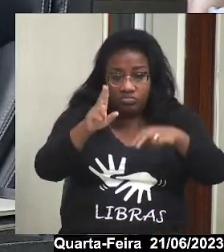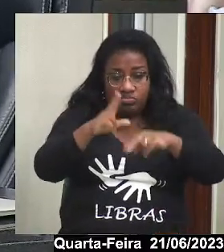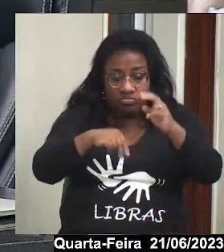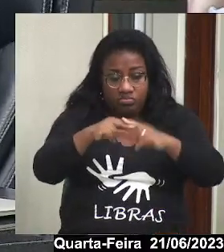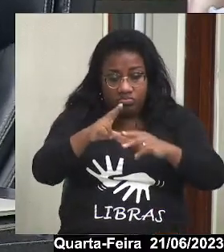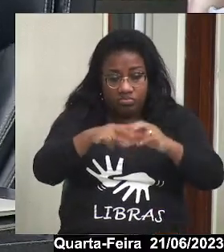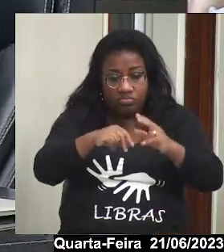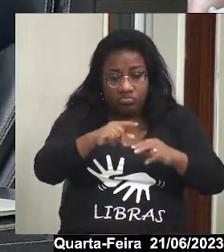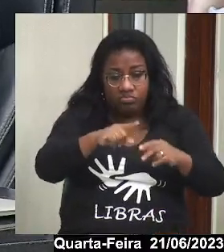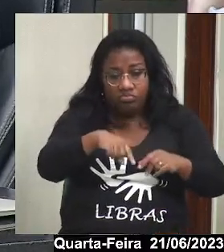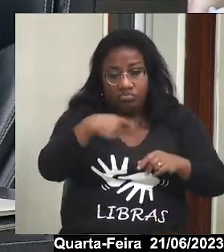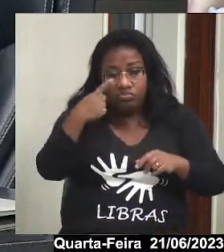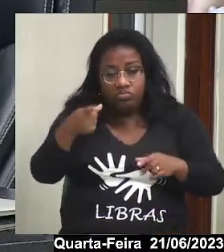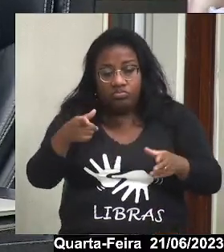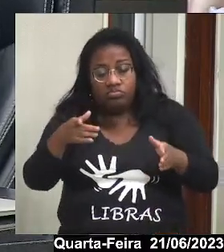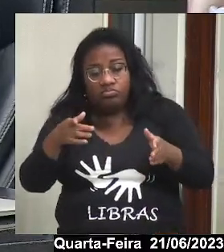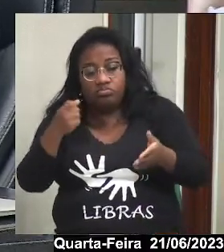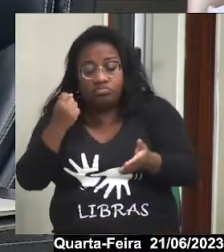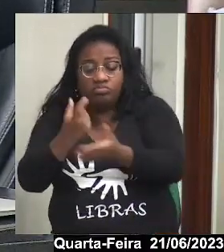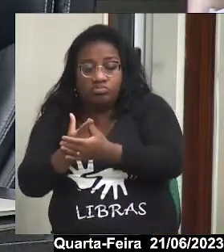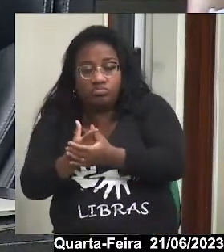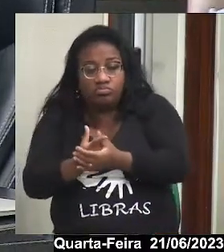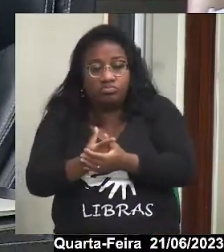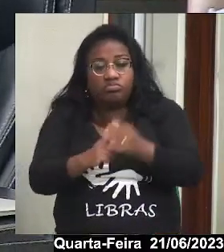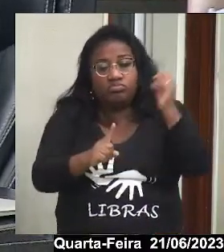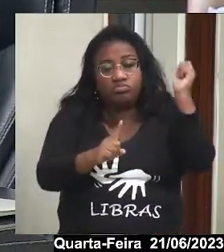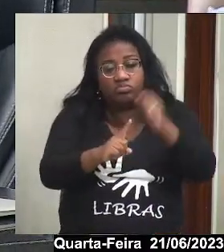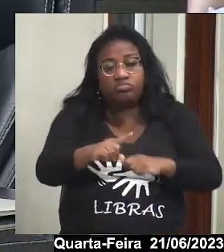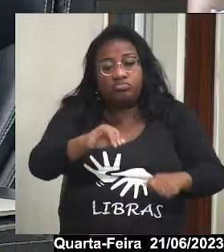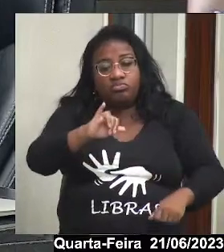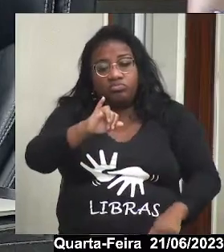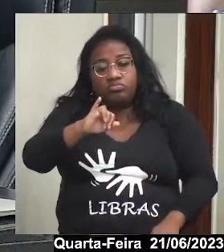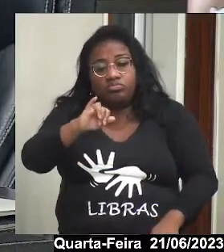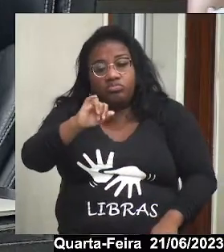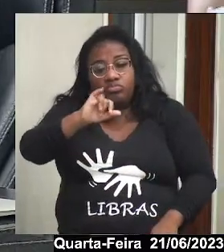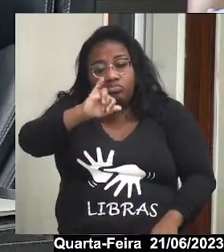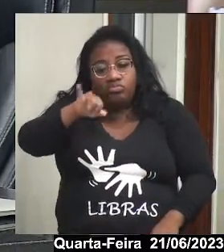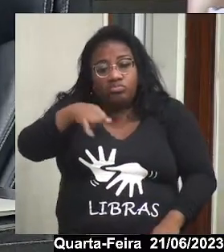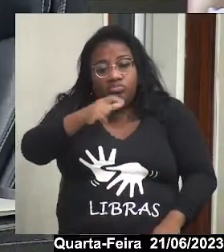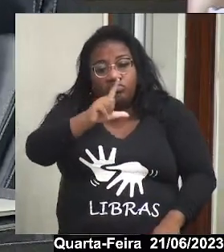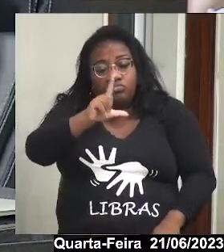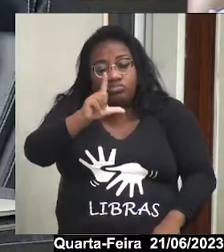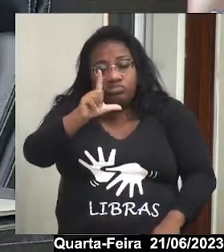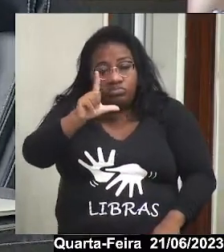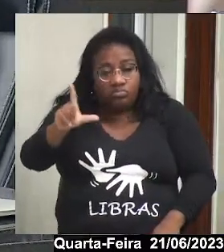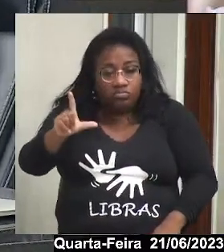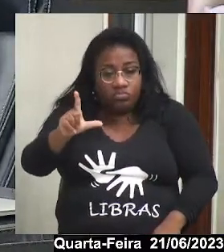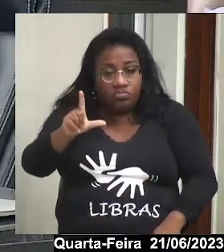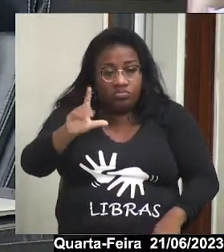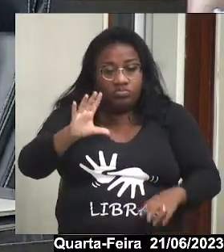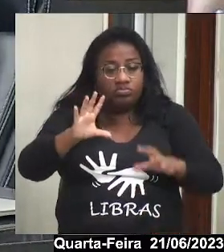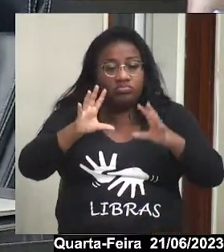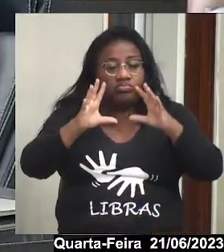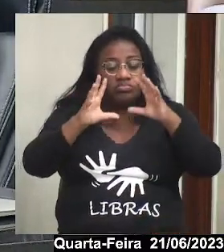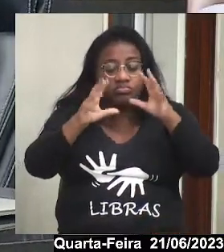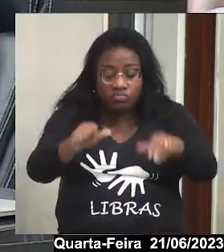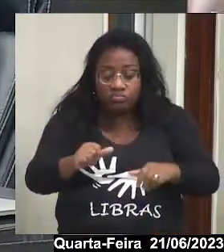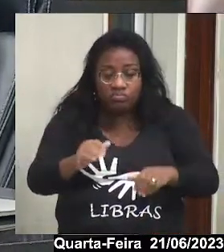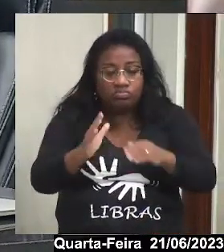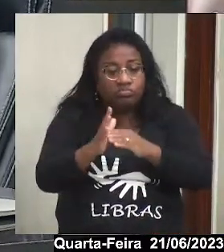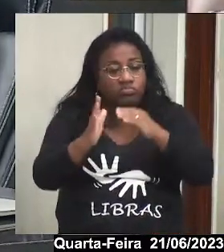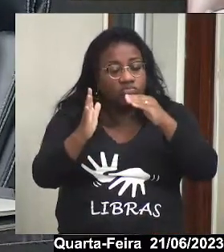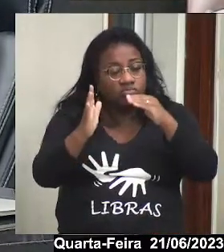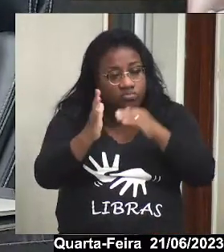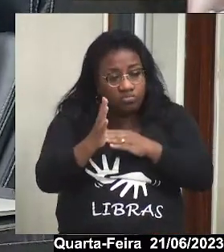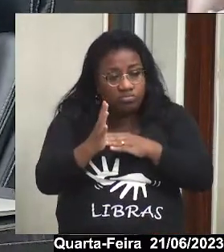julho. Médico da Santa Casa, urgência e emergência, mãos amigas e atenção básica, estão todos pagos. O